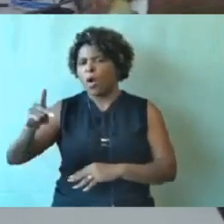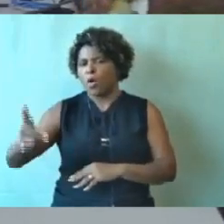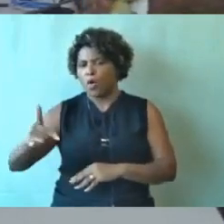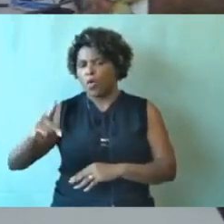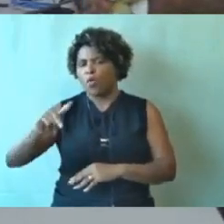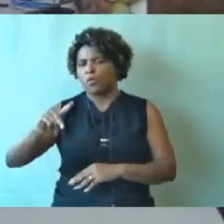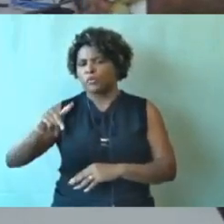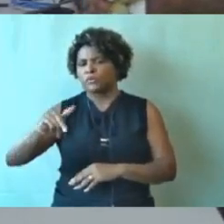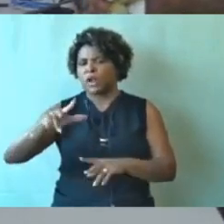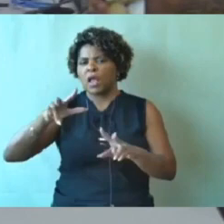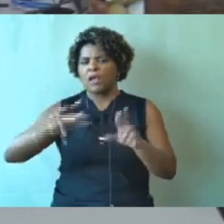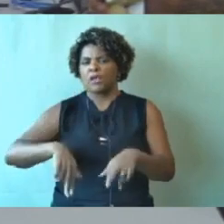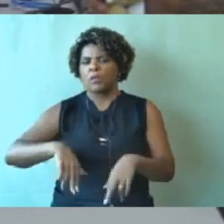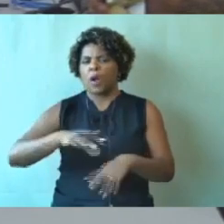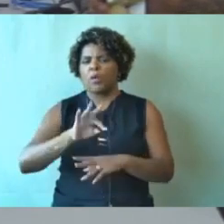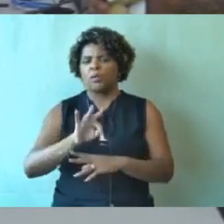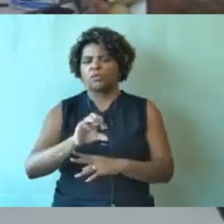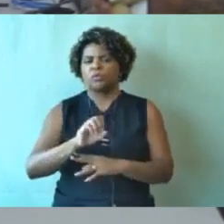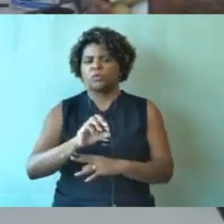com a BH Leste?